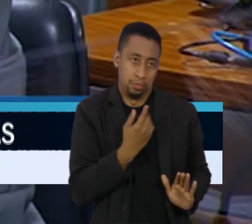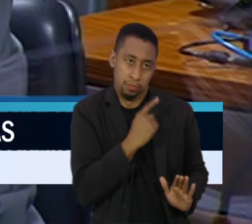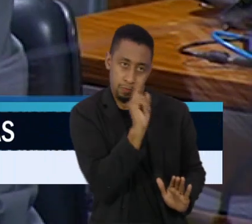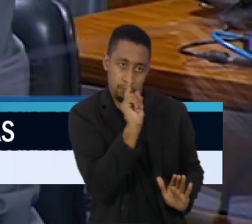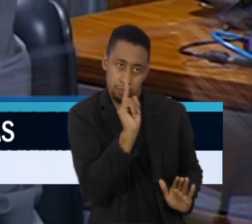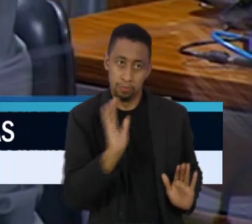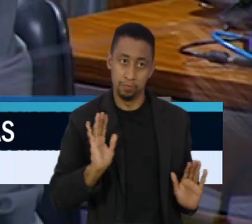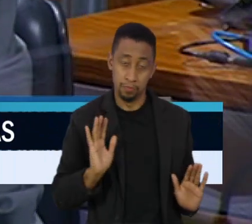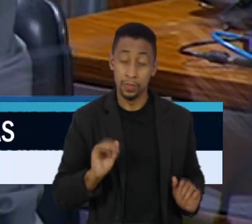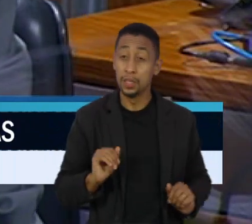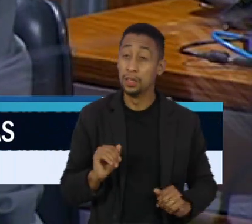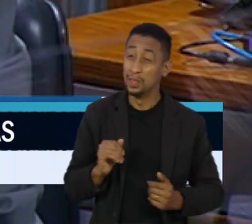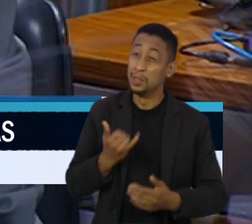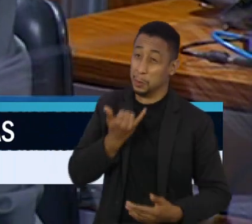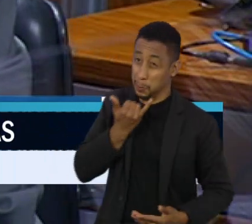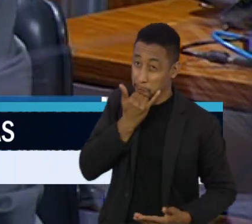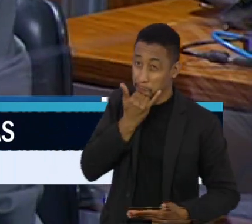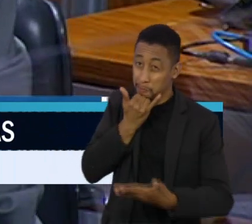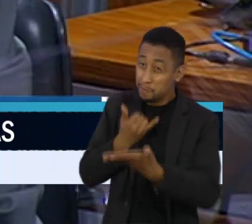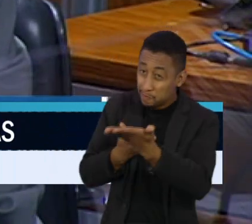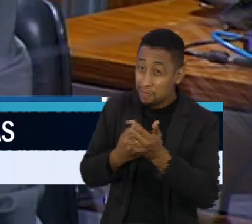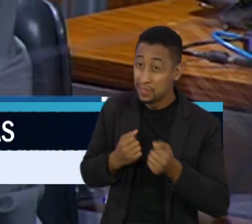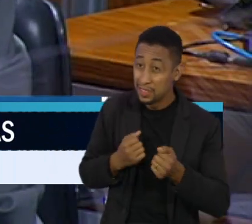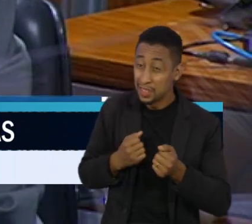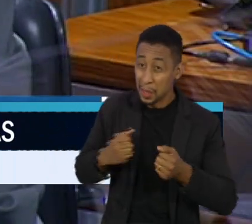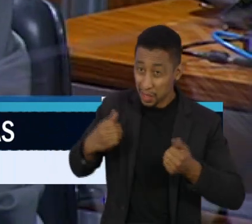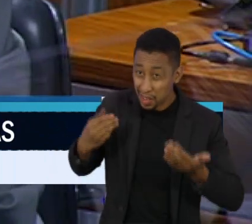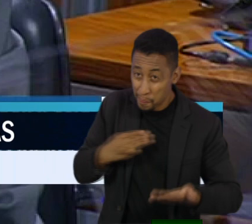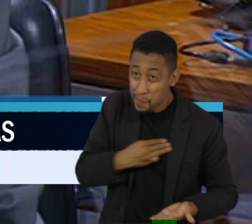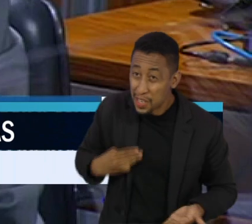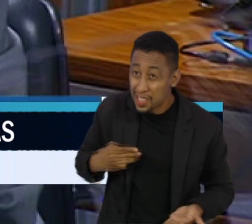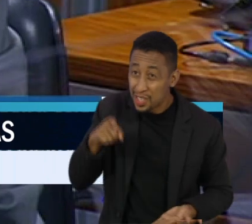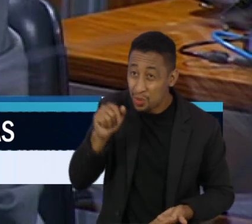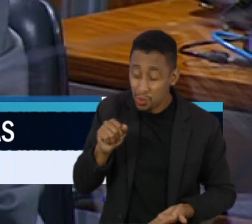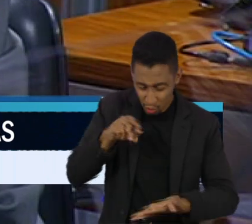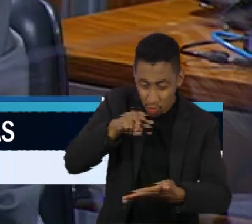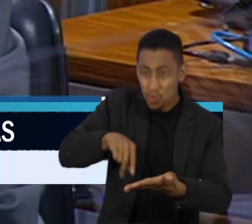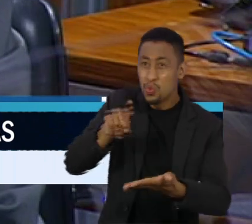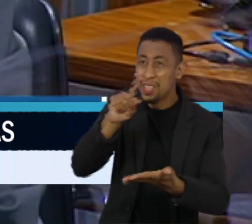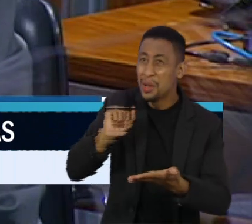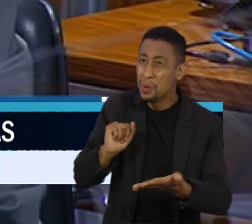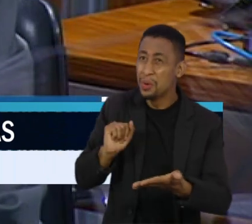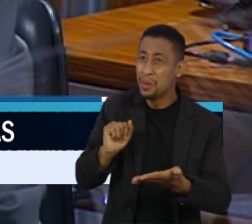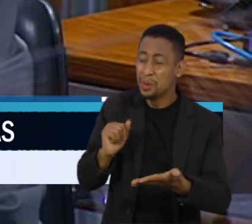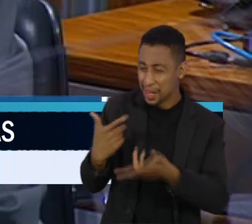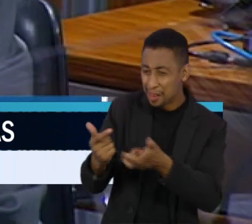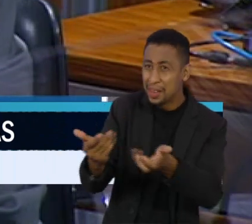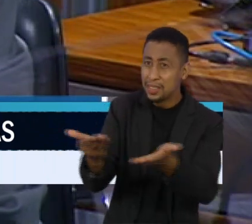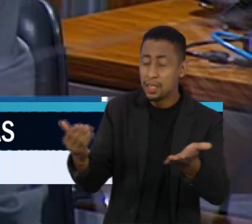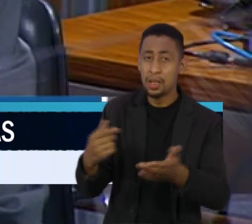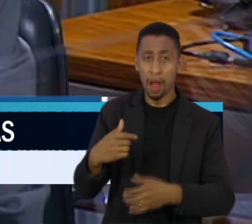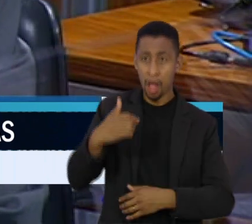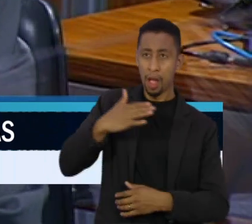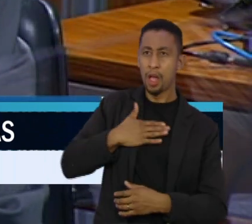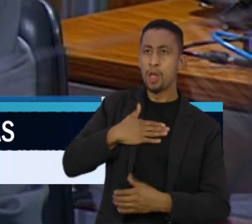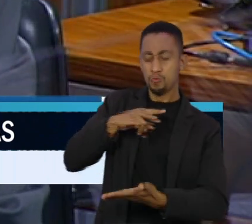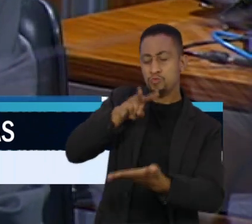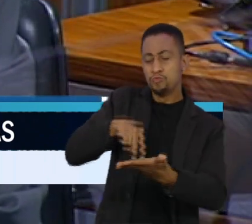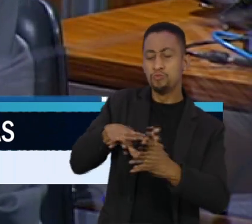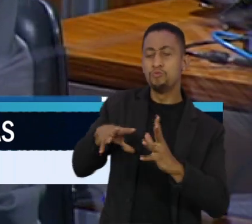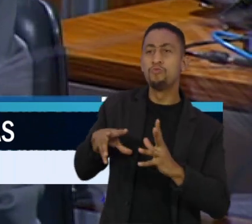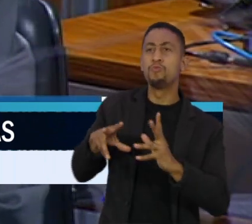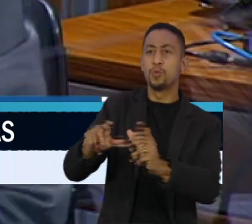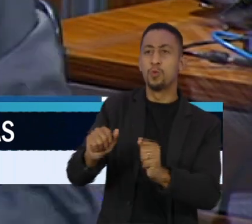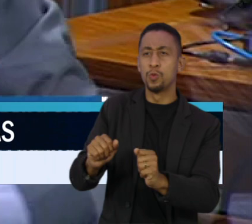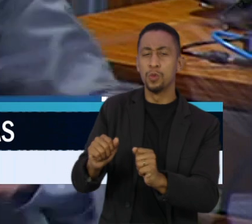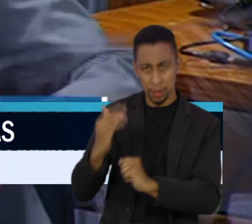Ministro, lamento o senhor não ter lido a bula de todas as vacinas, pois eu li a bula de todas, ministro. Sabe